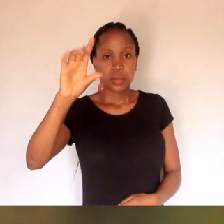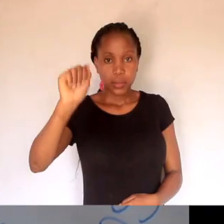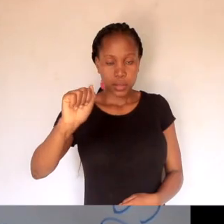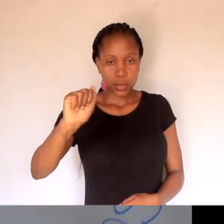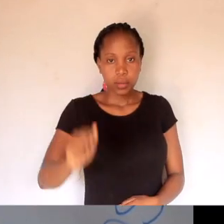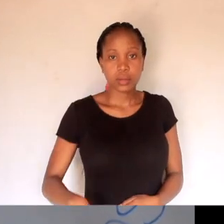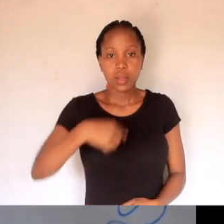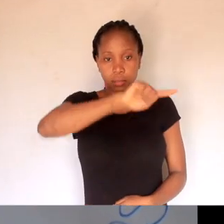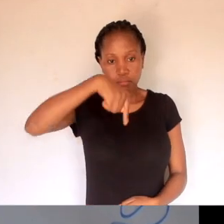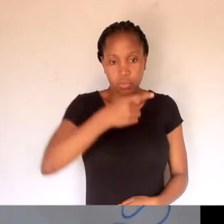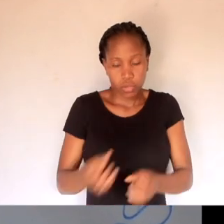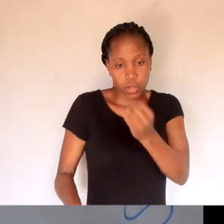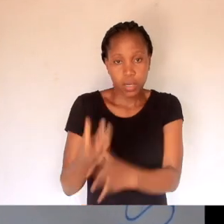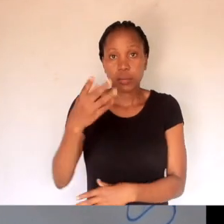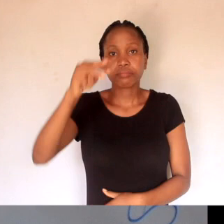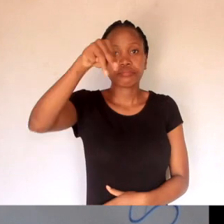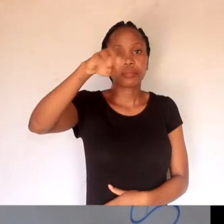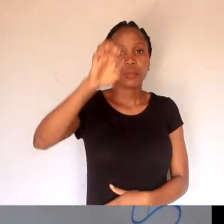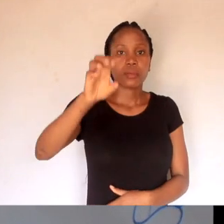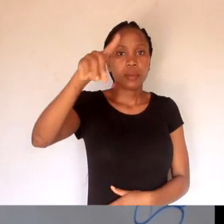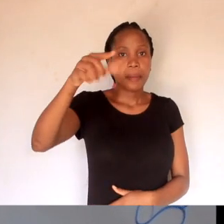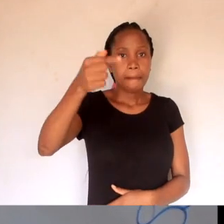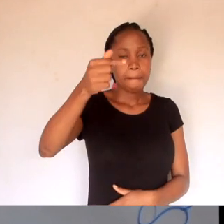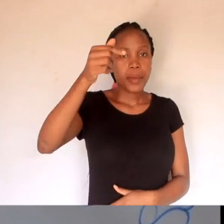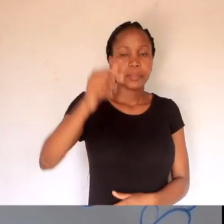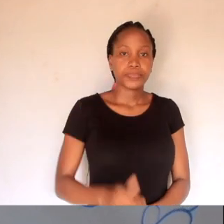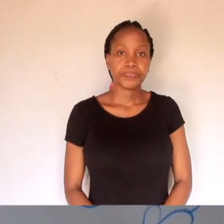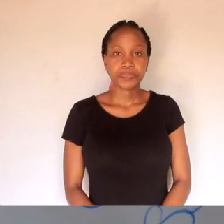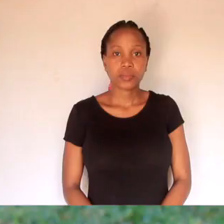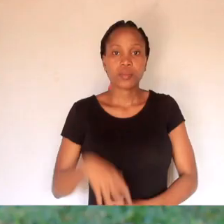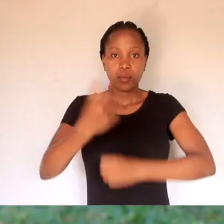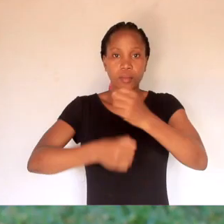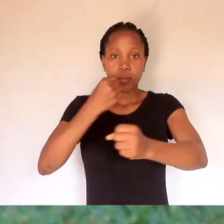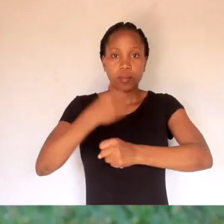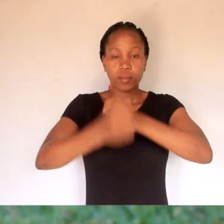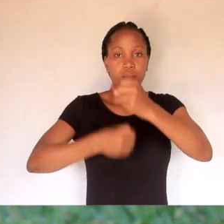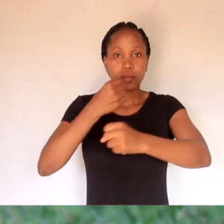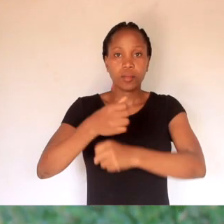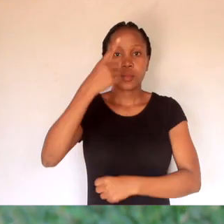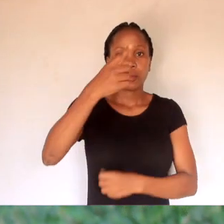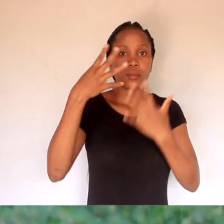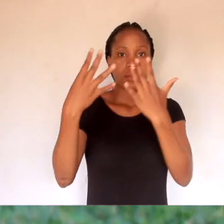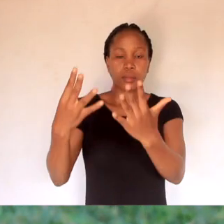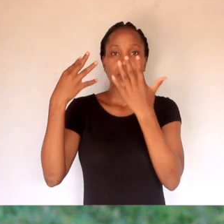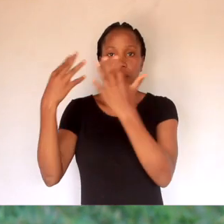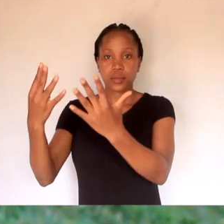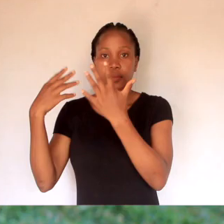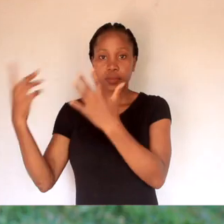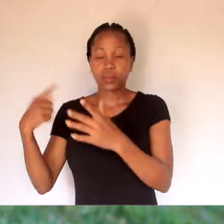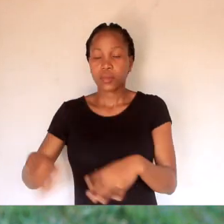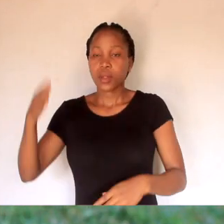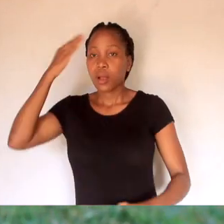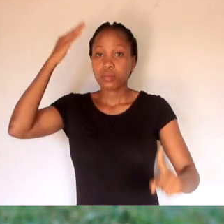MEPT. Estabelecido o Movimento de Educação para Todos em 1999, com o objetivo de capacitar